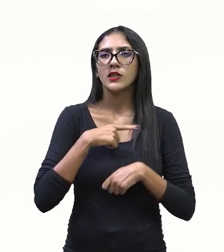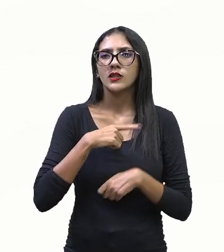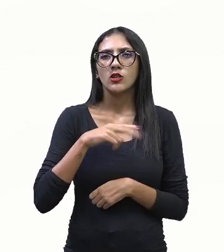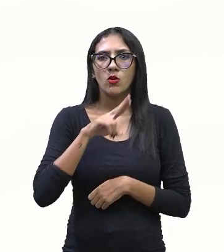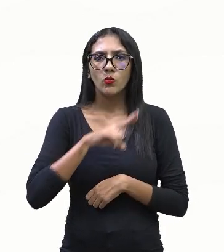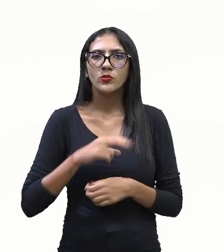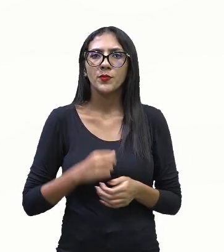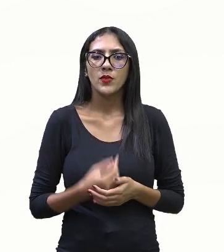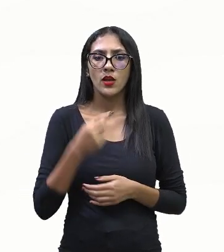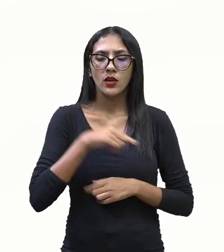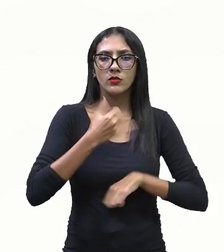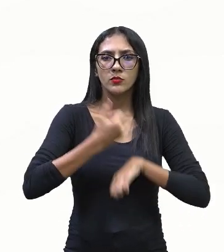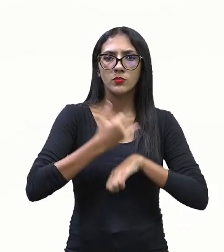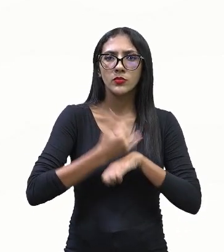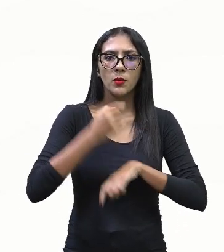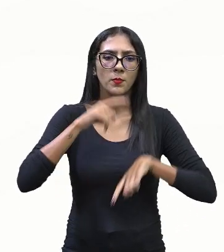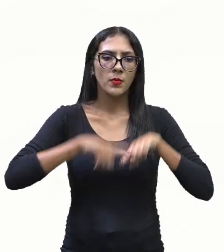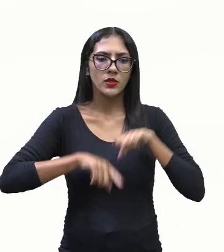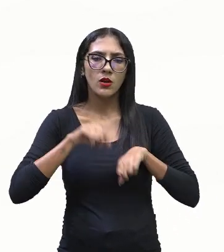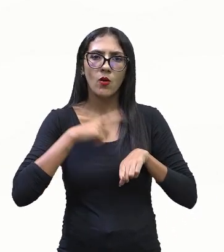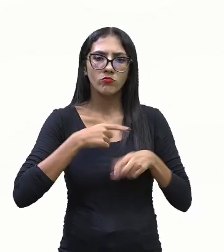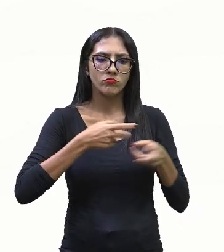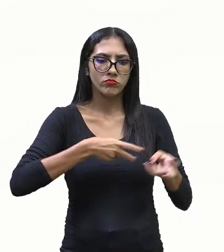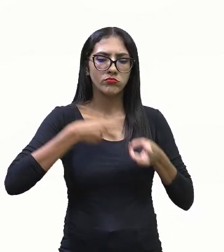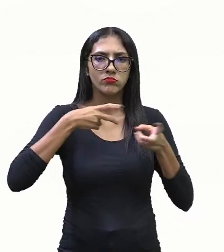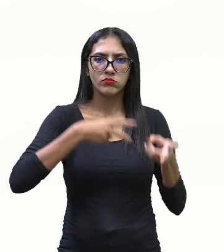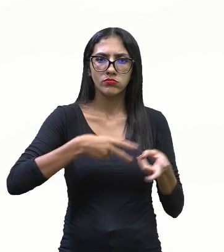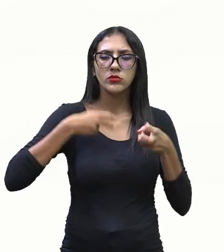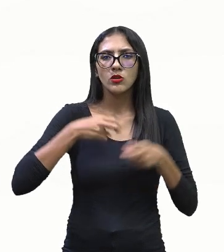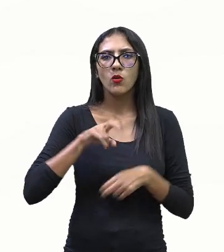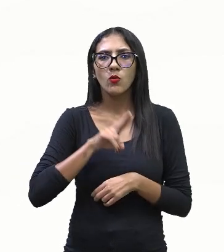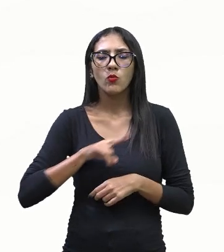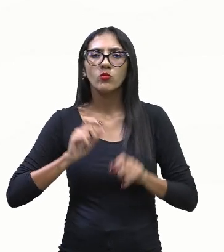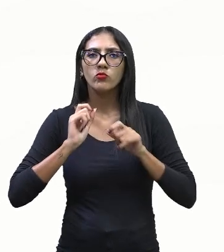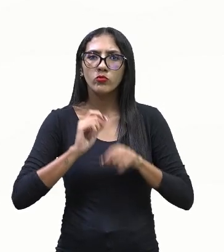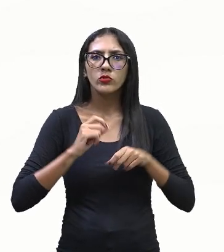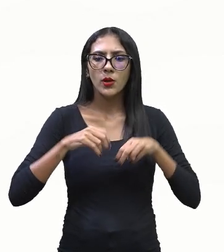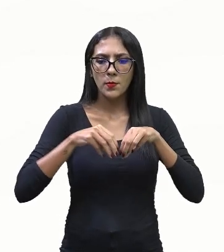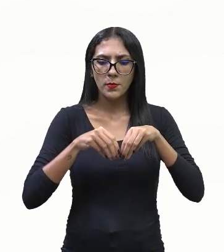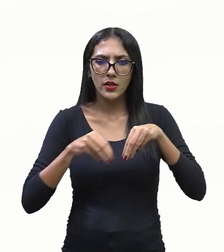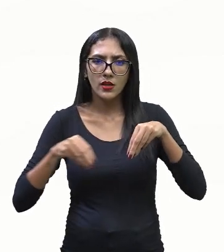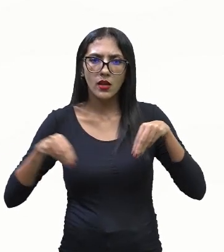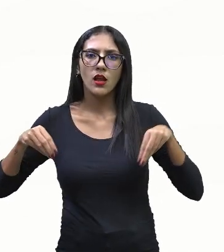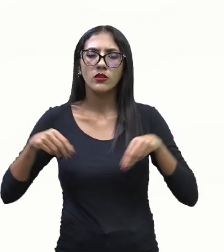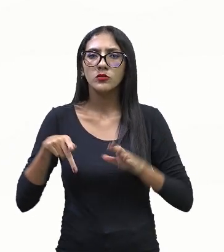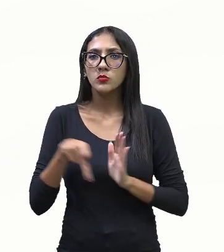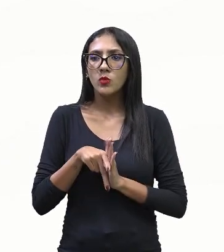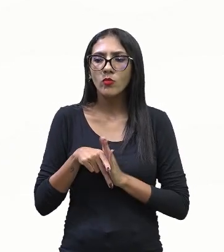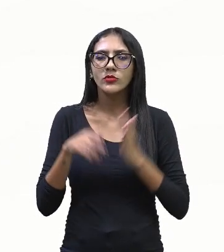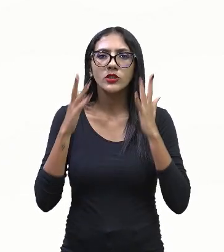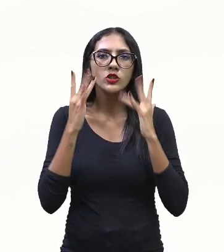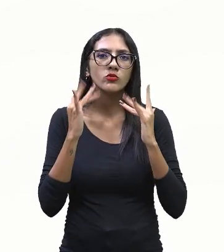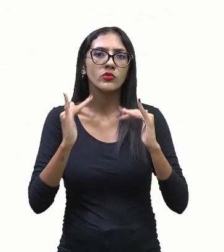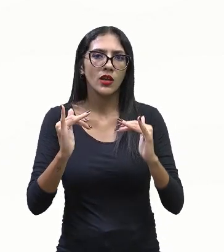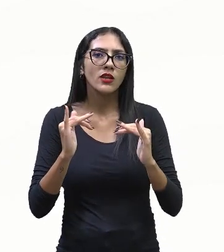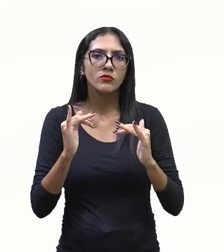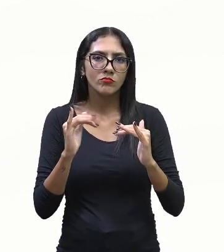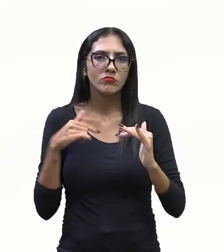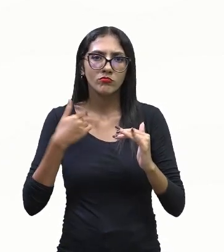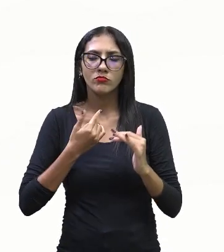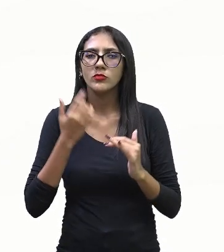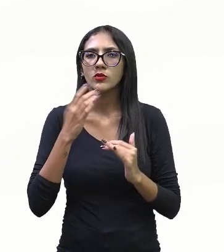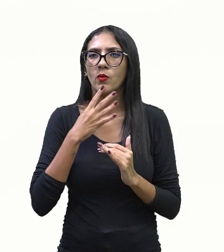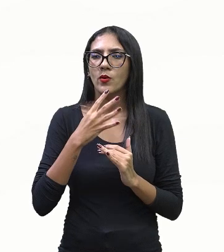metais, eles são extraídos a partir de minerais encontrados na natureza, tá? Então,